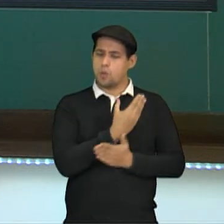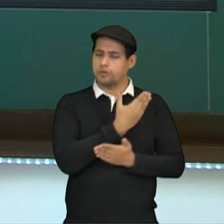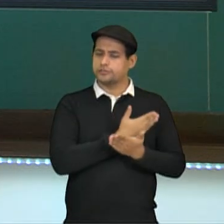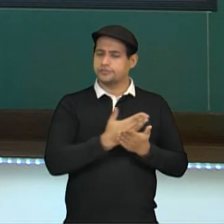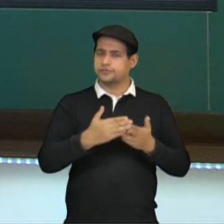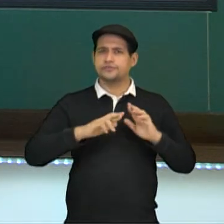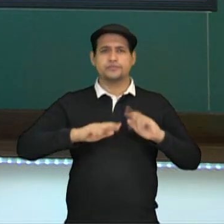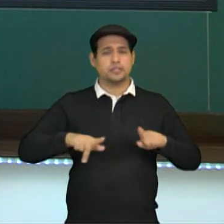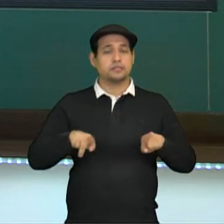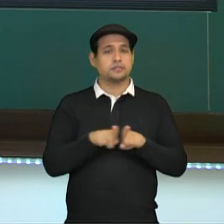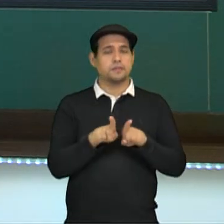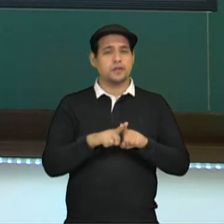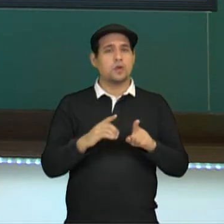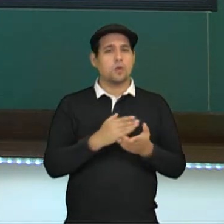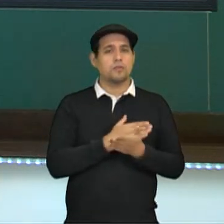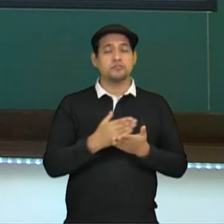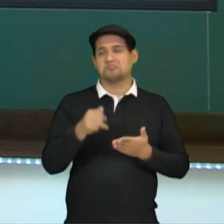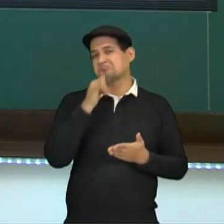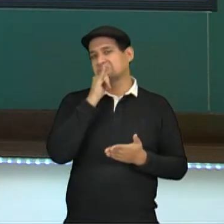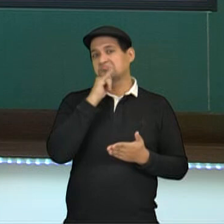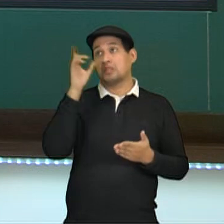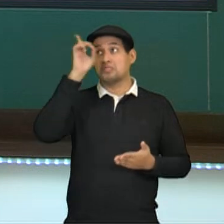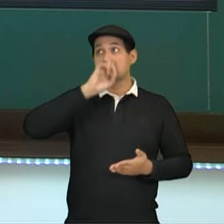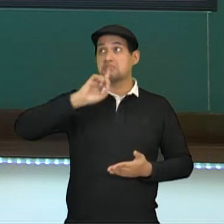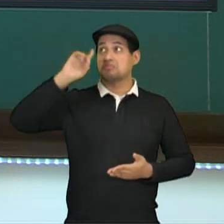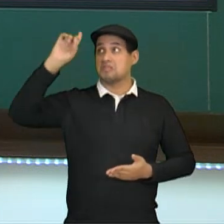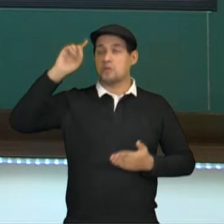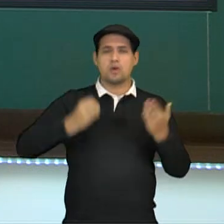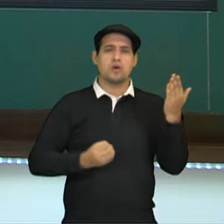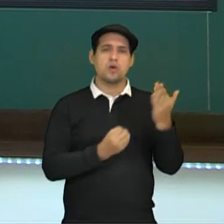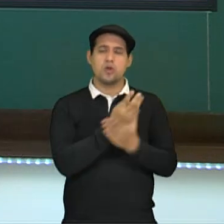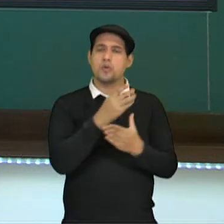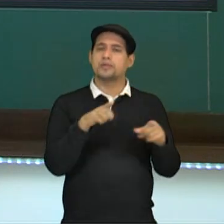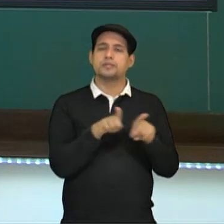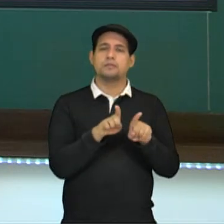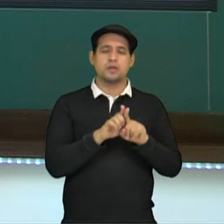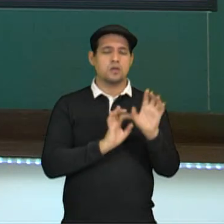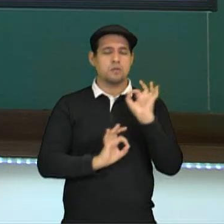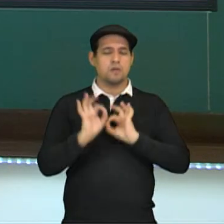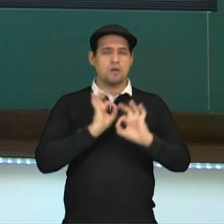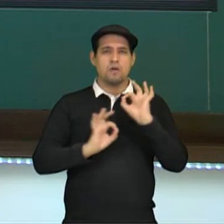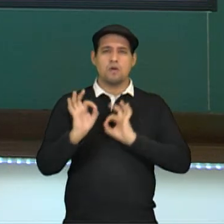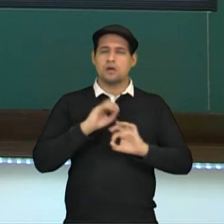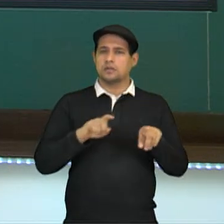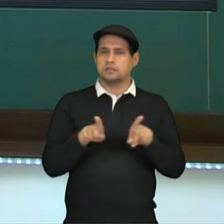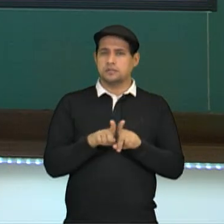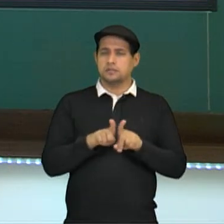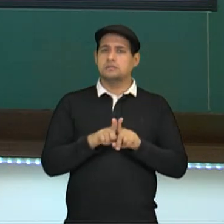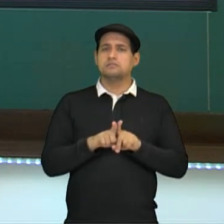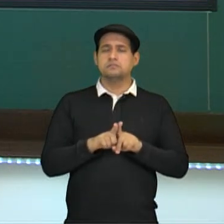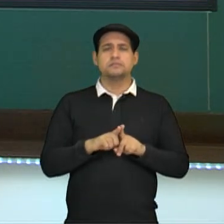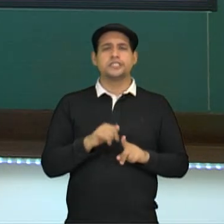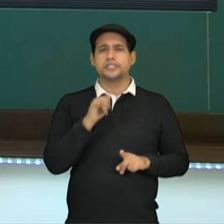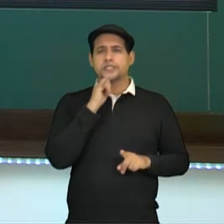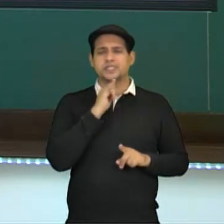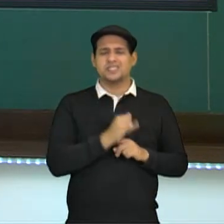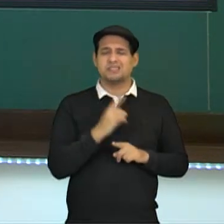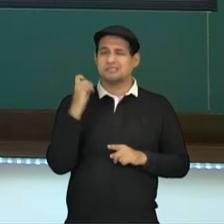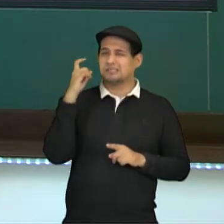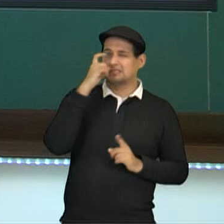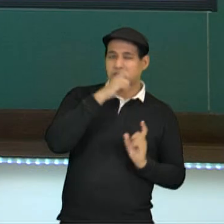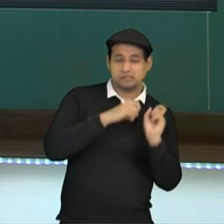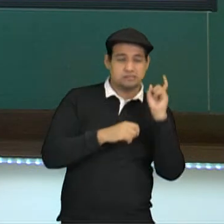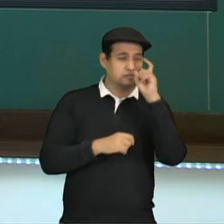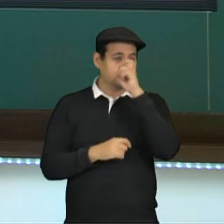eram originados por um ser divino e numa escala, numa ordem, né? Uma escala de